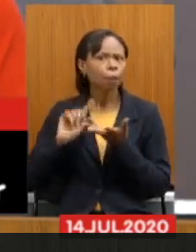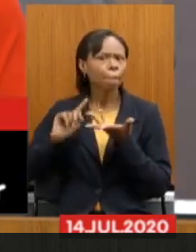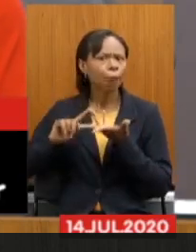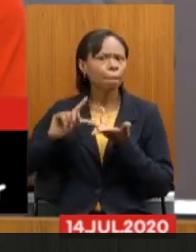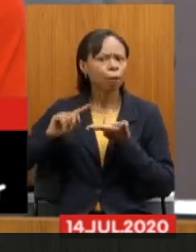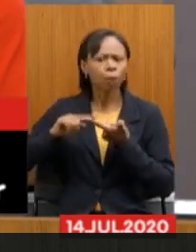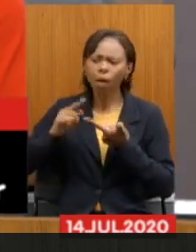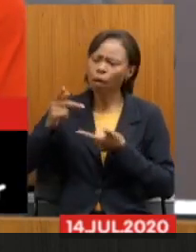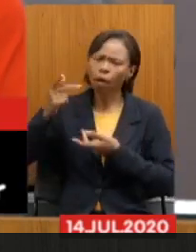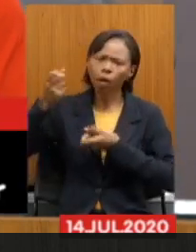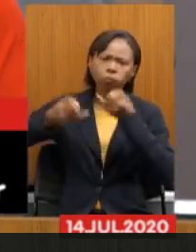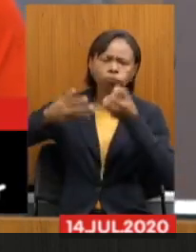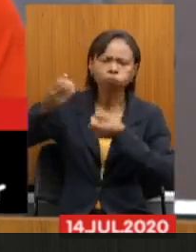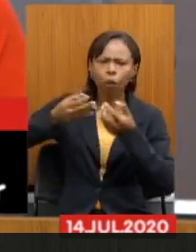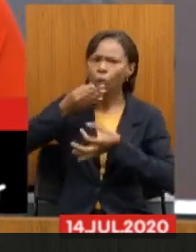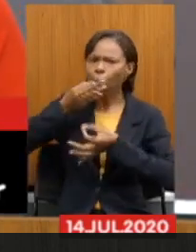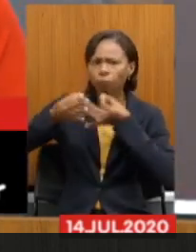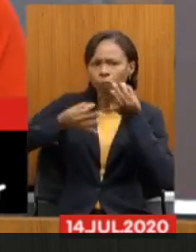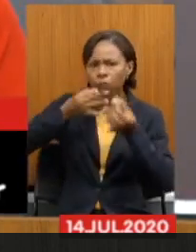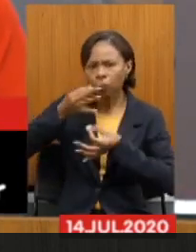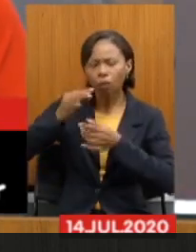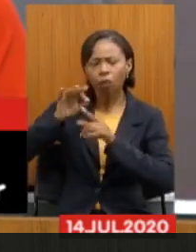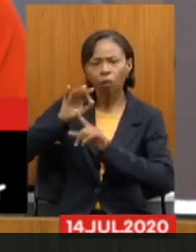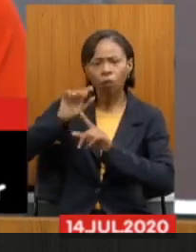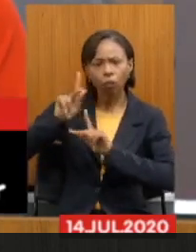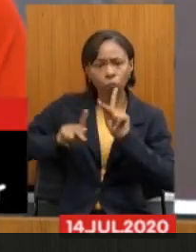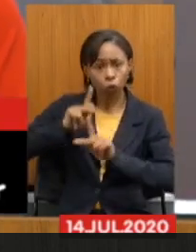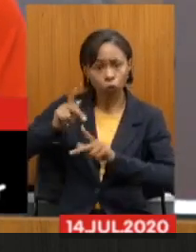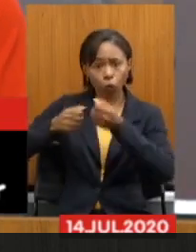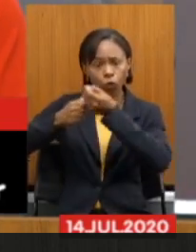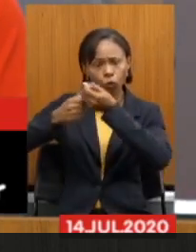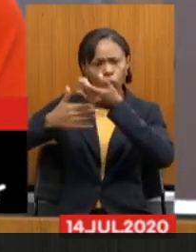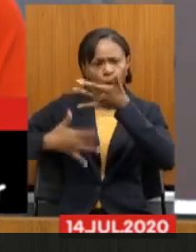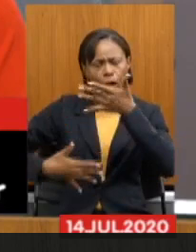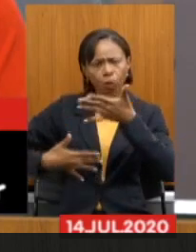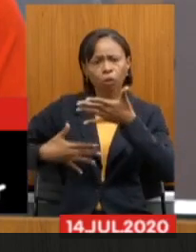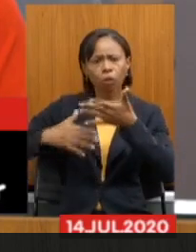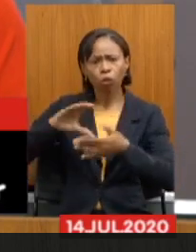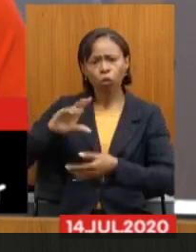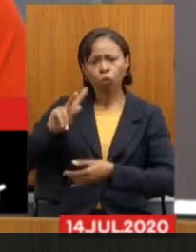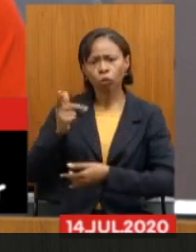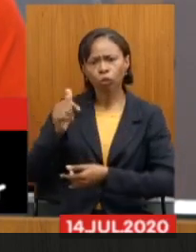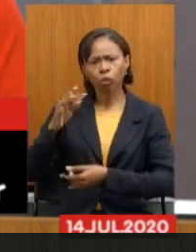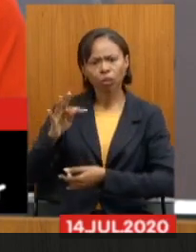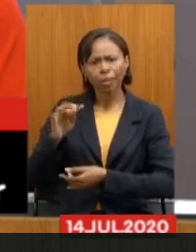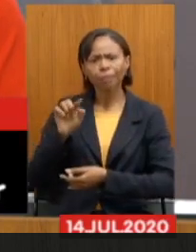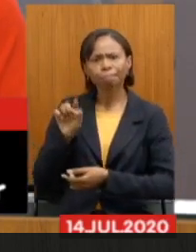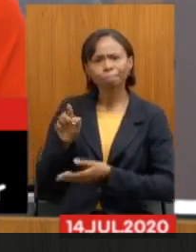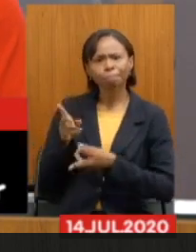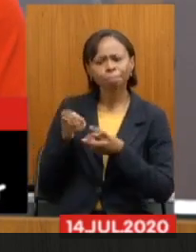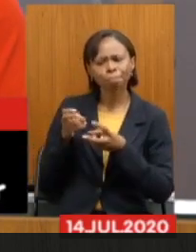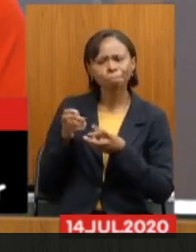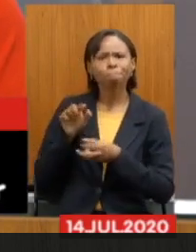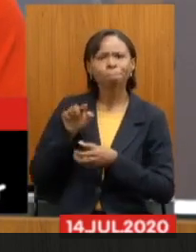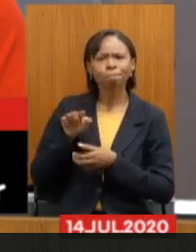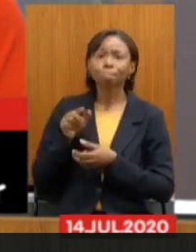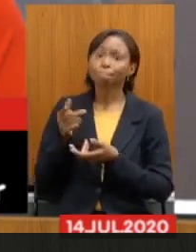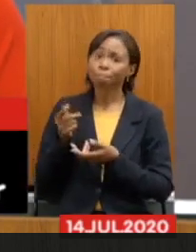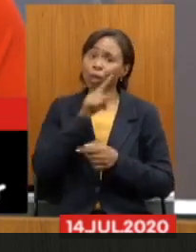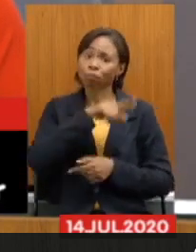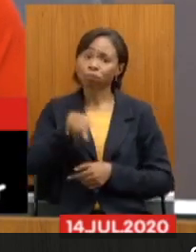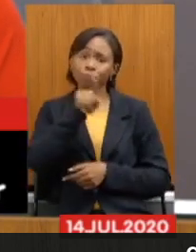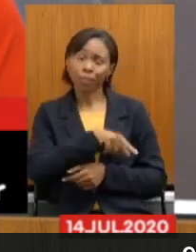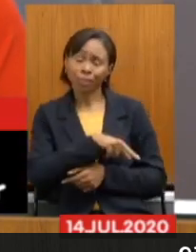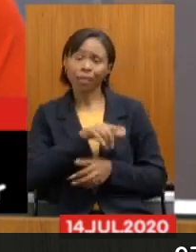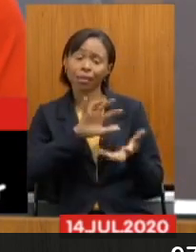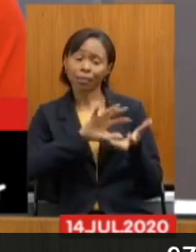sindicais, se nós escutarmos o povo que está participando do chat, a tramitação da reforma da Previdência não acontecerá